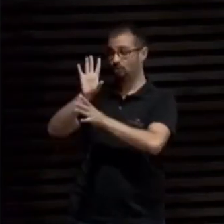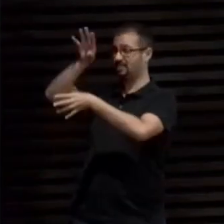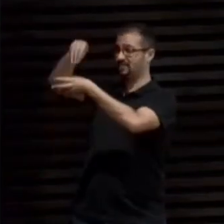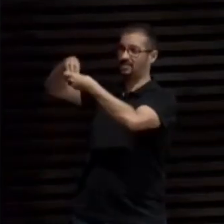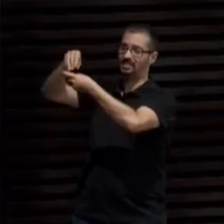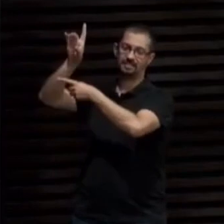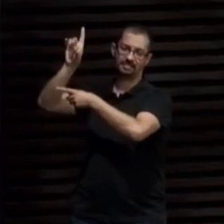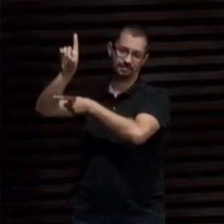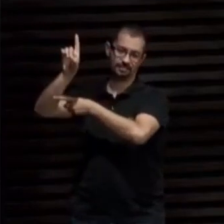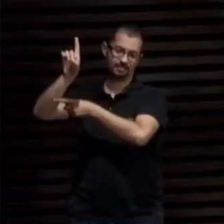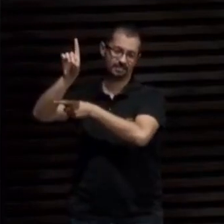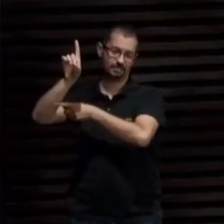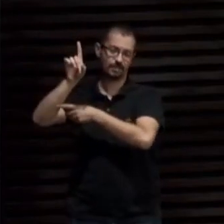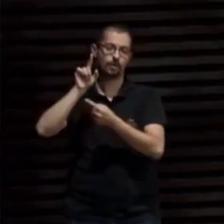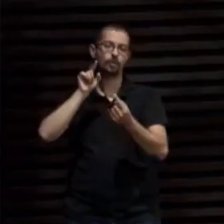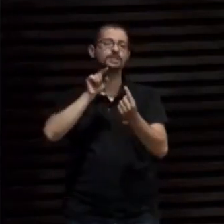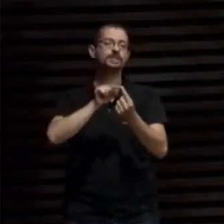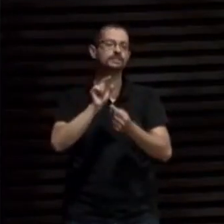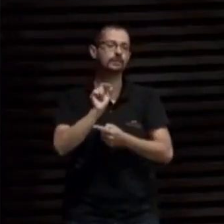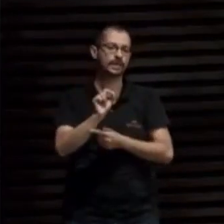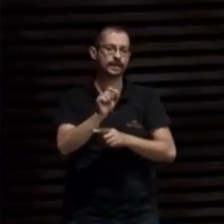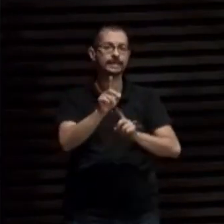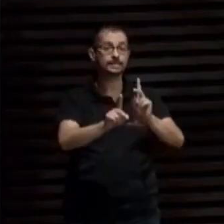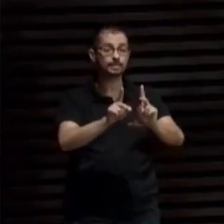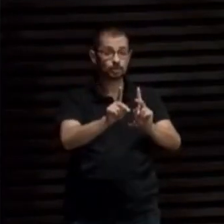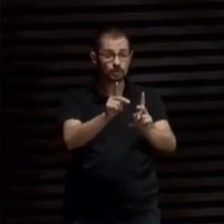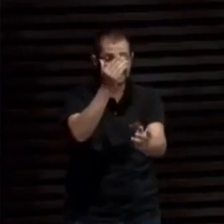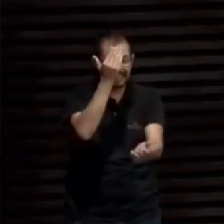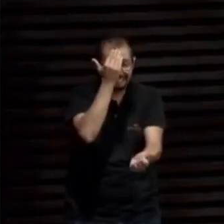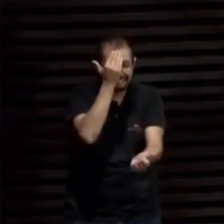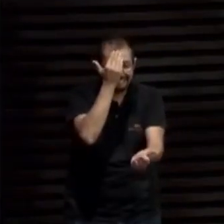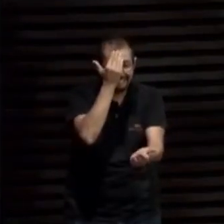finalidade, para que o mundo creia que tu me enviaste.